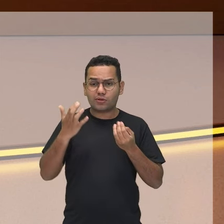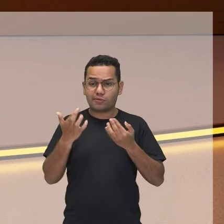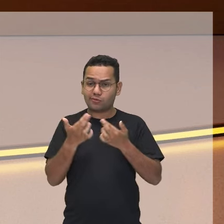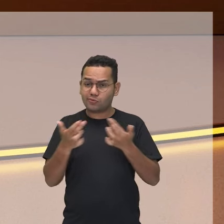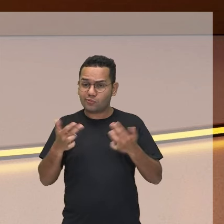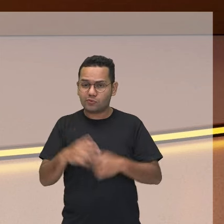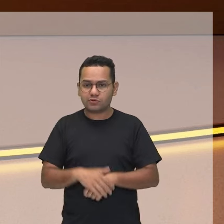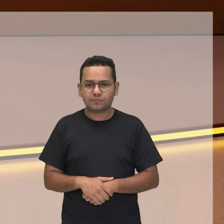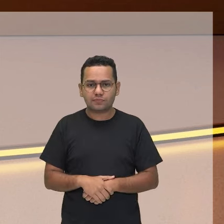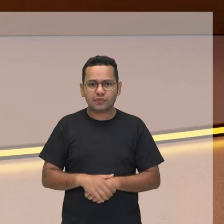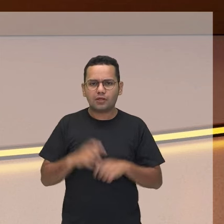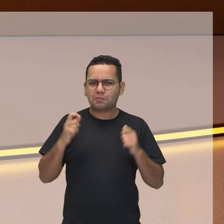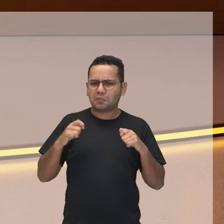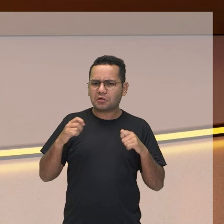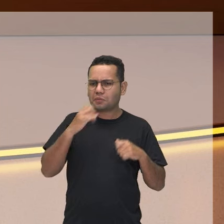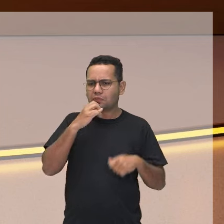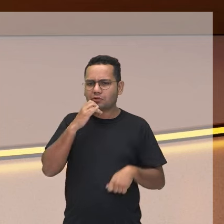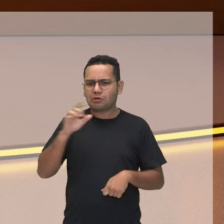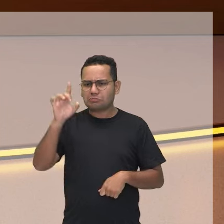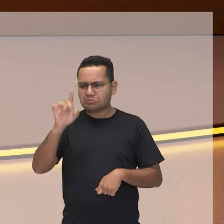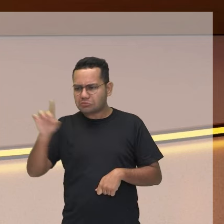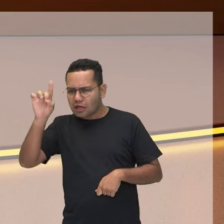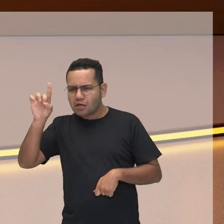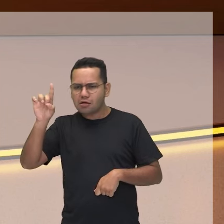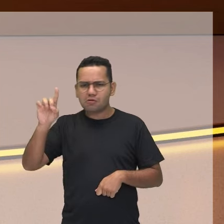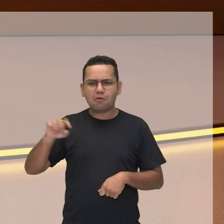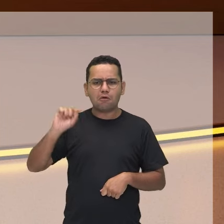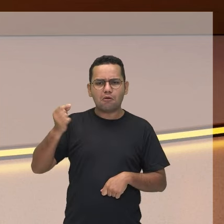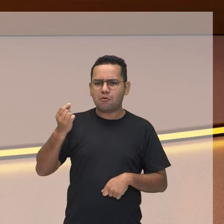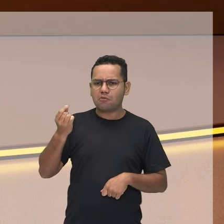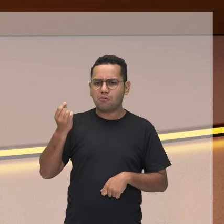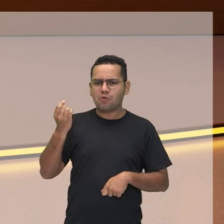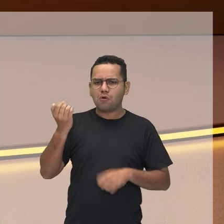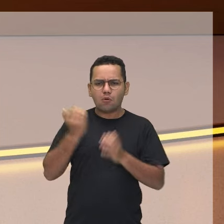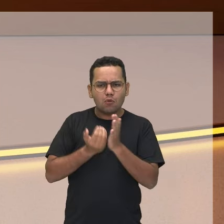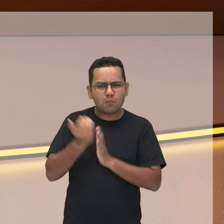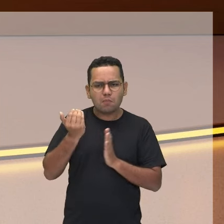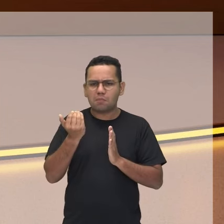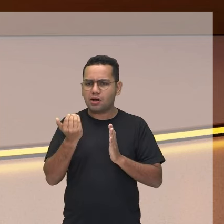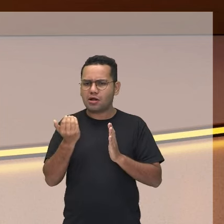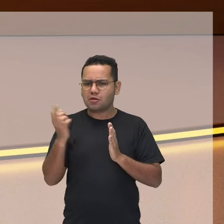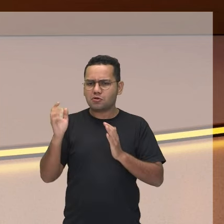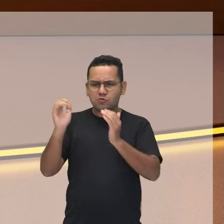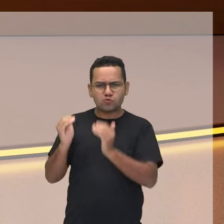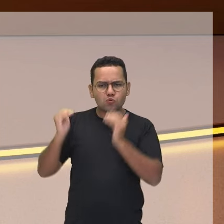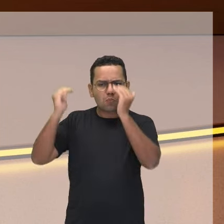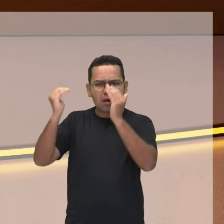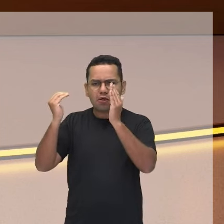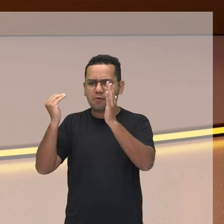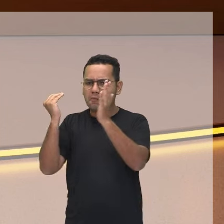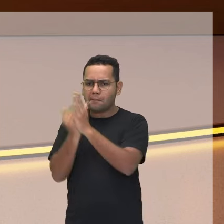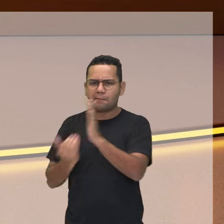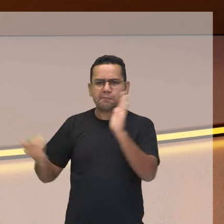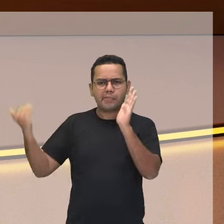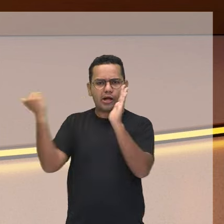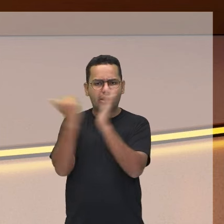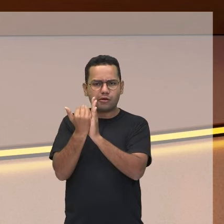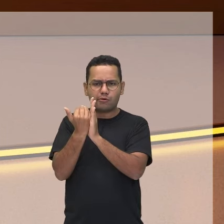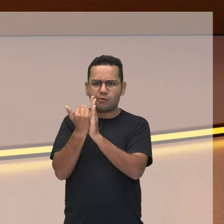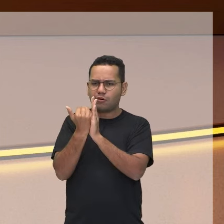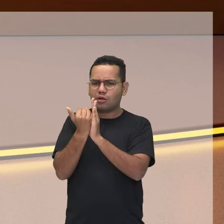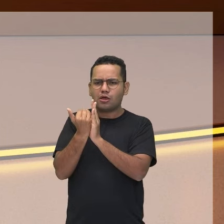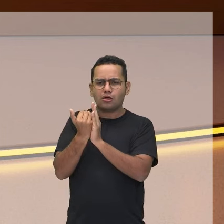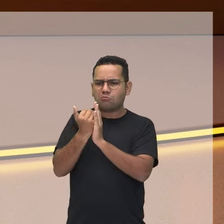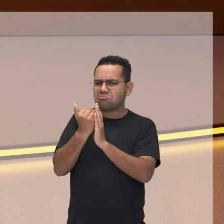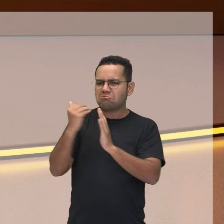de elemento primordial, de princípio, de primeiro de tudo e tantos outros nomes que são dados aí.